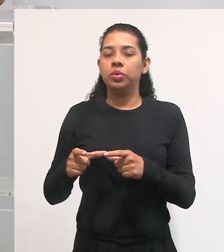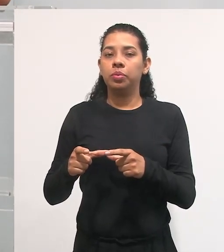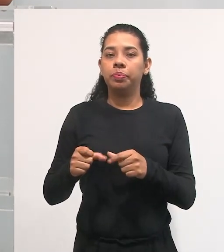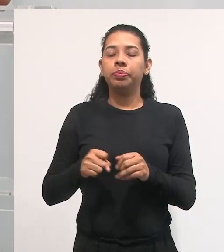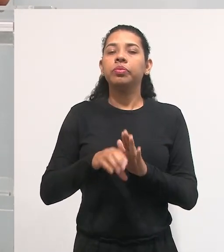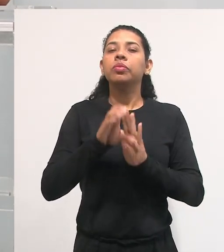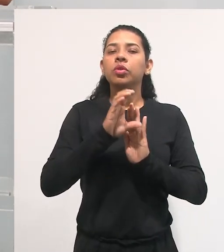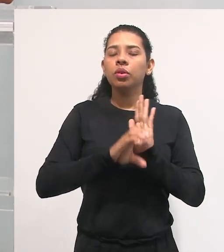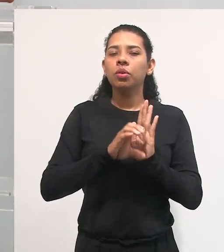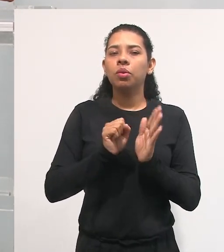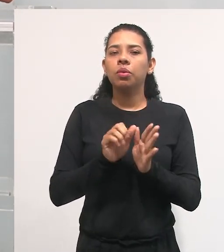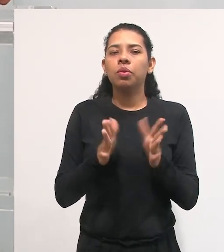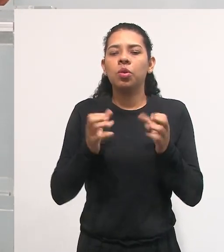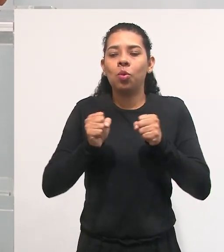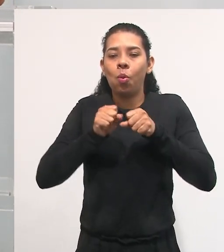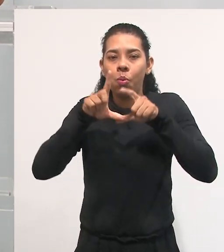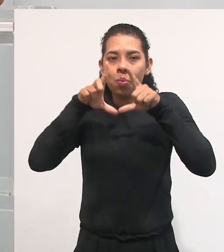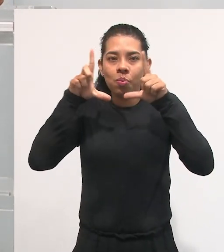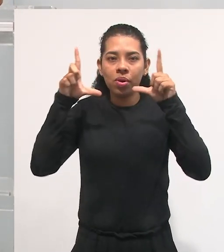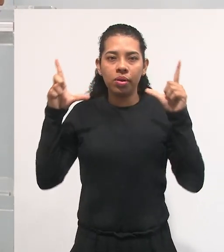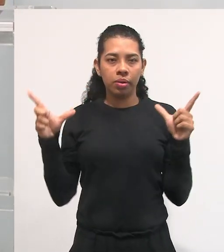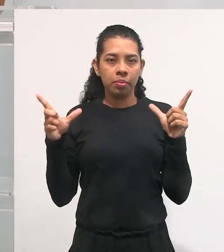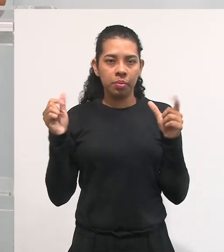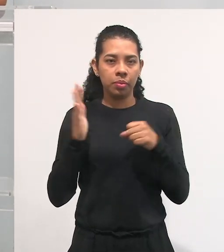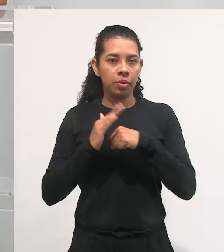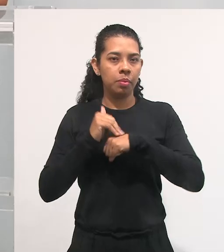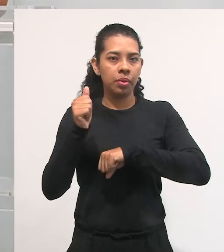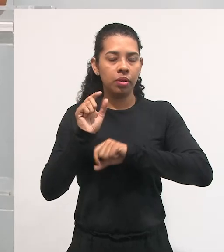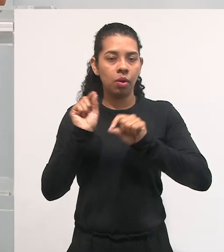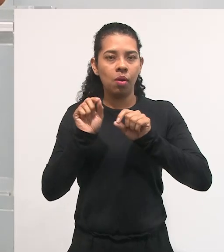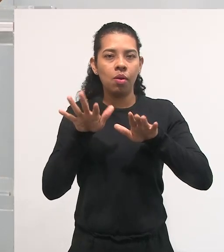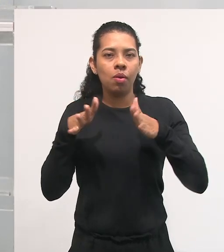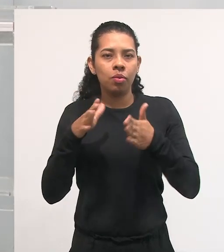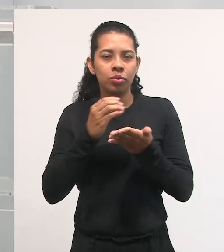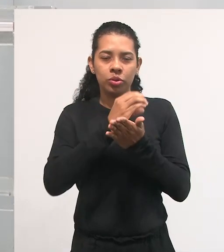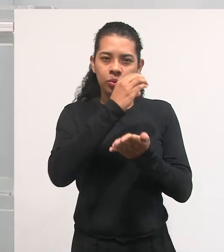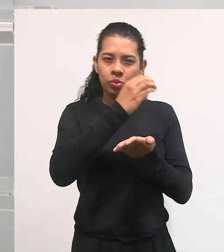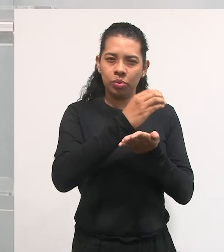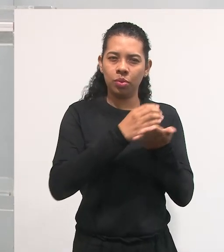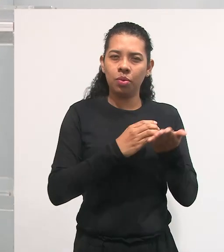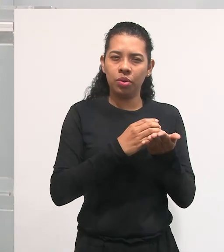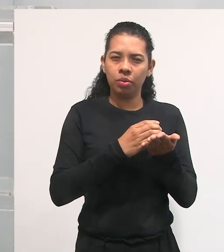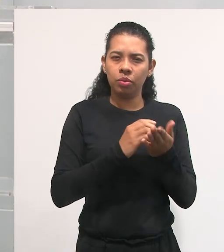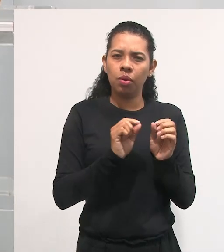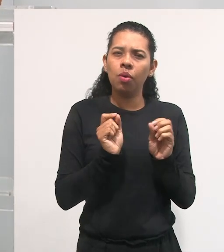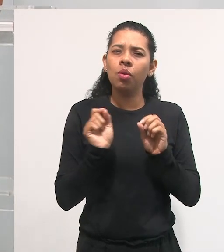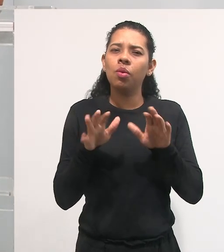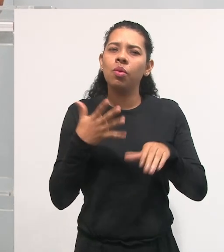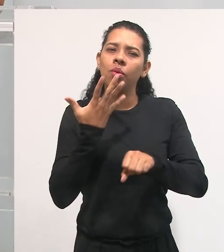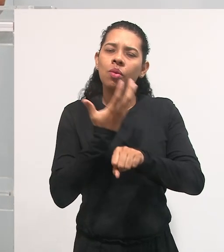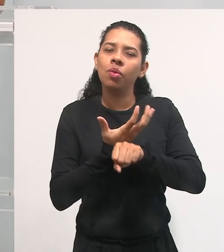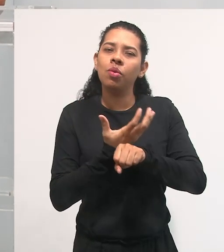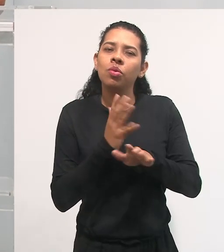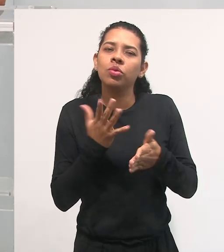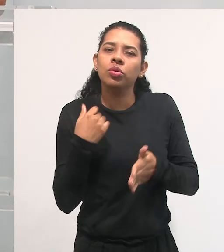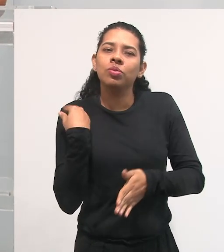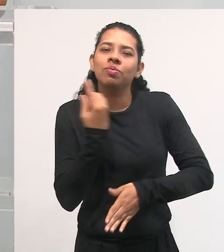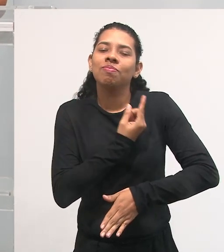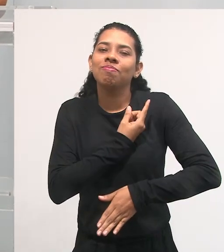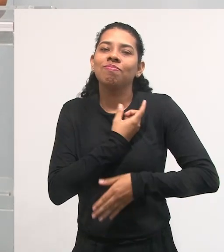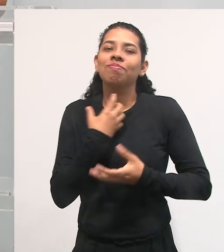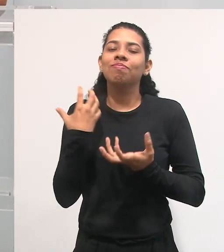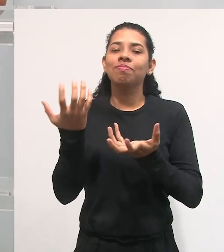né em uma uma concepção bastante geral o currículo é onde a gente pretende chegar quais a Quais as